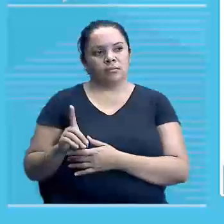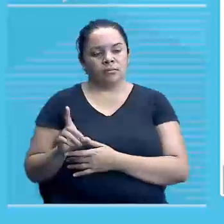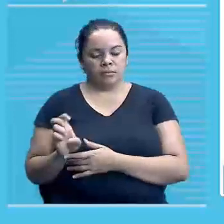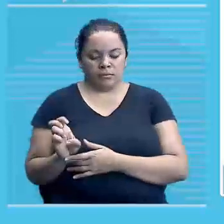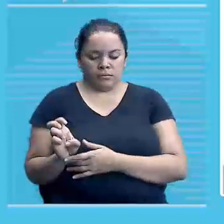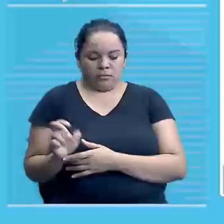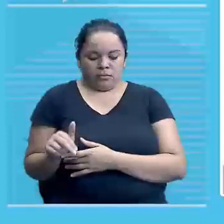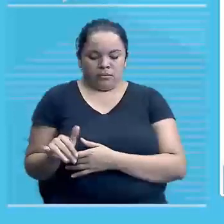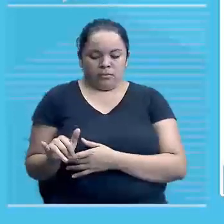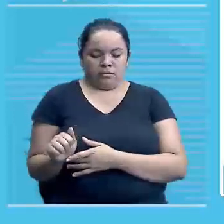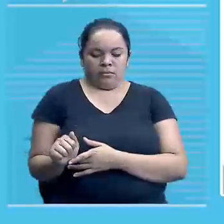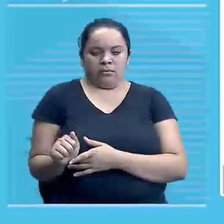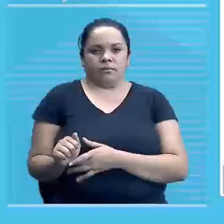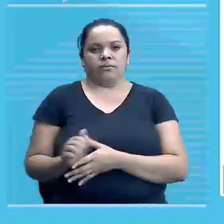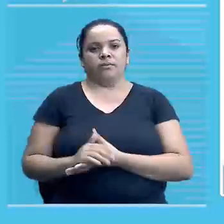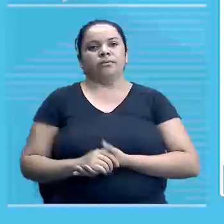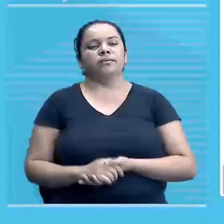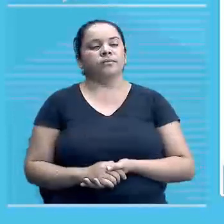Agora,